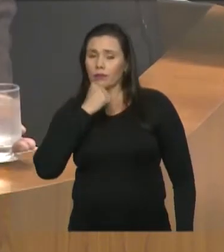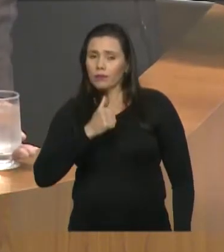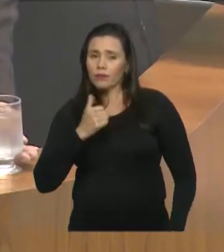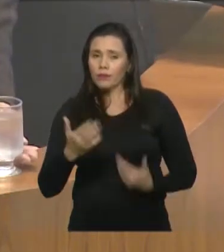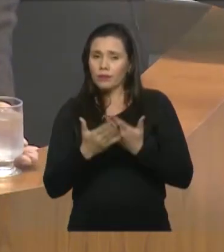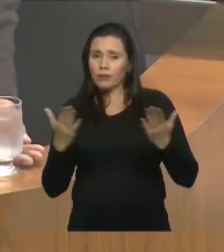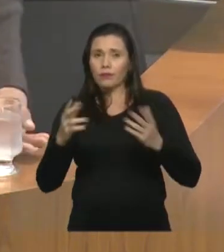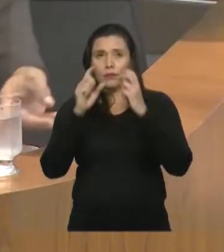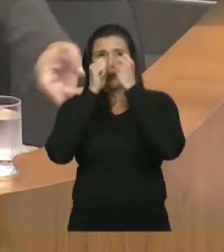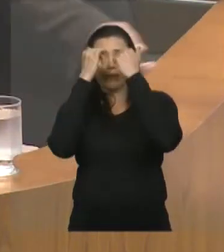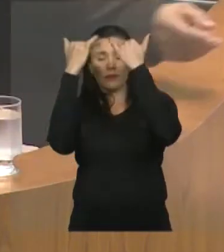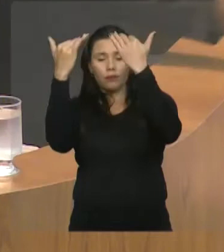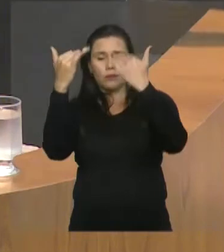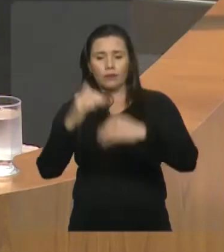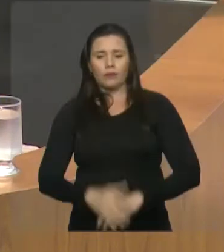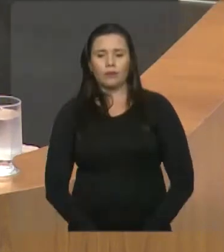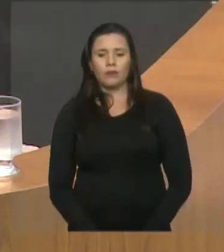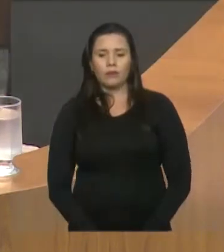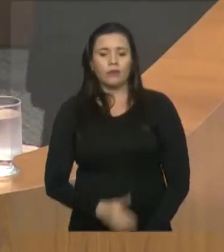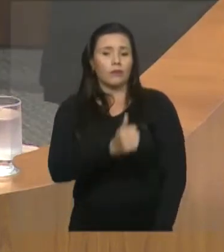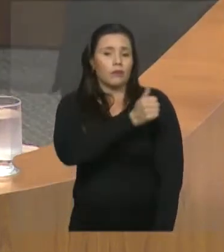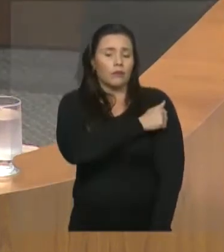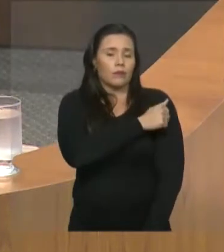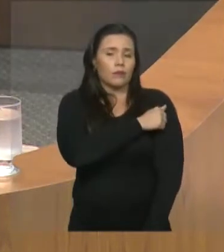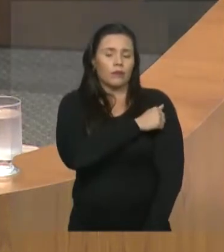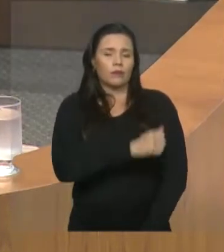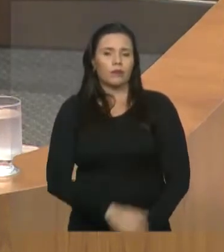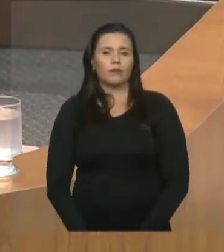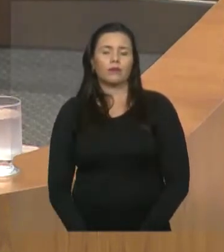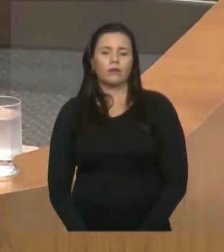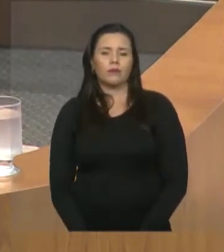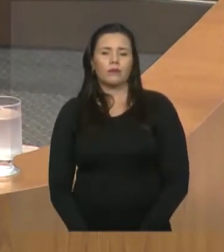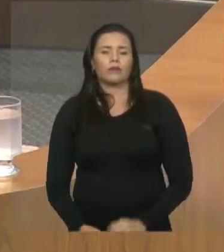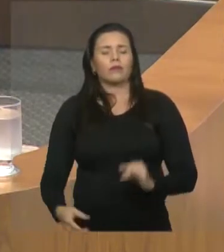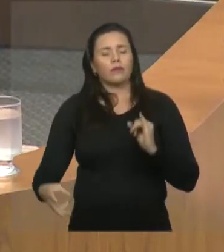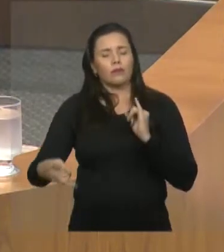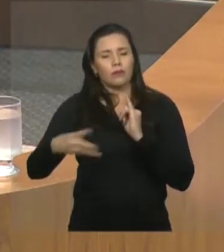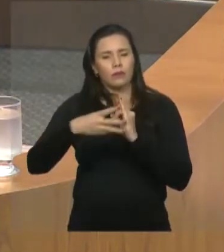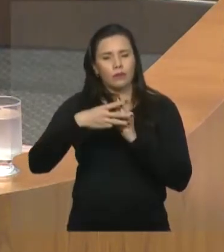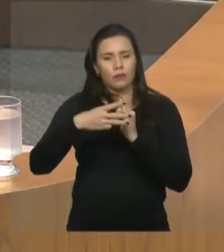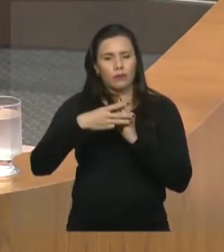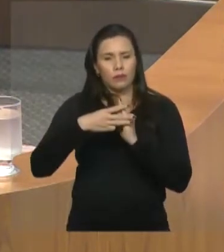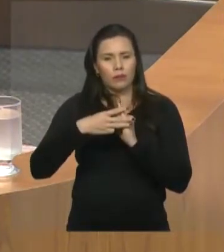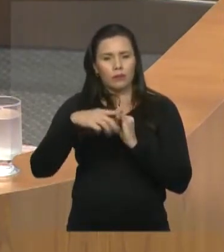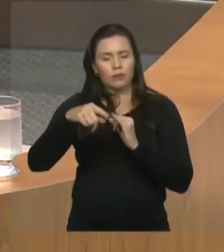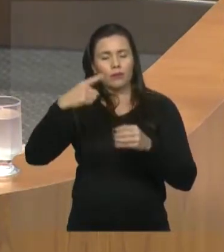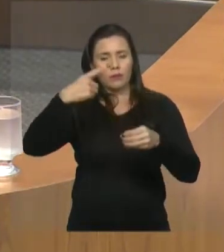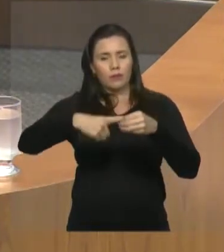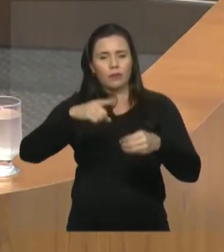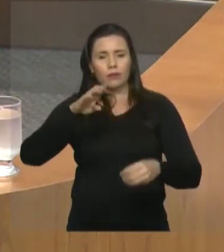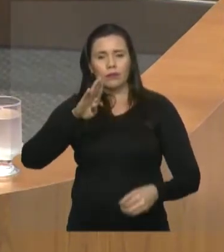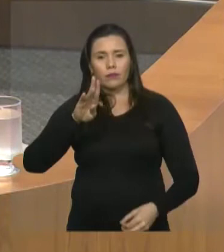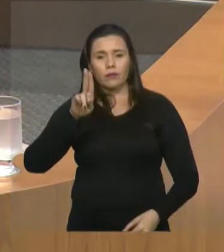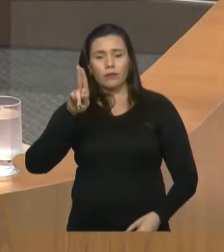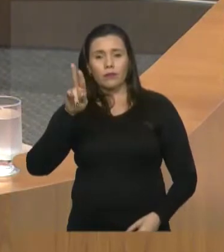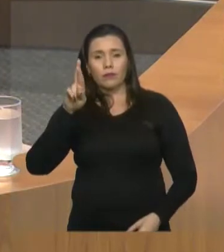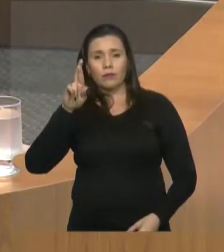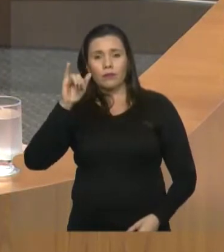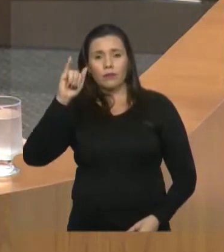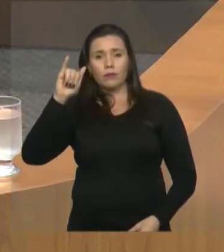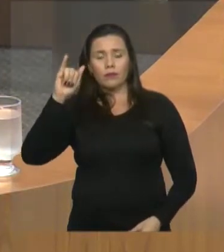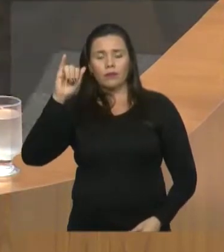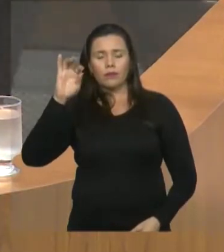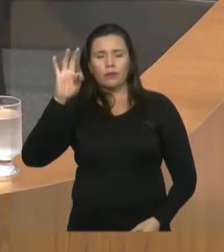quem quero saudar aqui, todos os alunos aqui do IFMA de Buritipupu, sejam muito bem-vindos a esta casa. Senhor